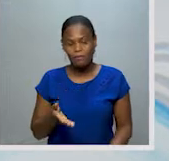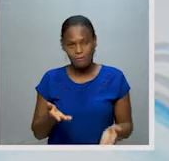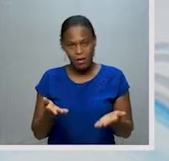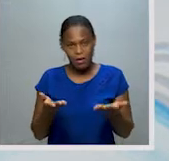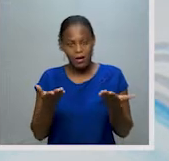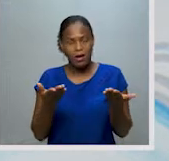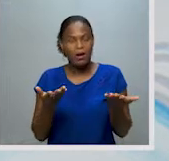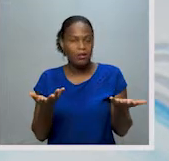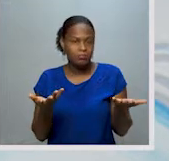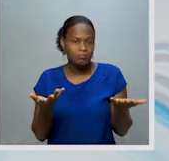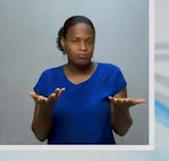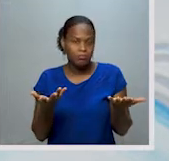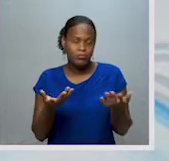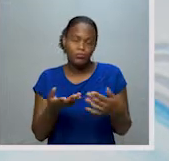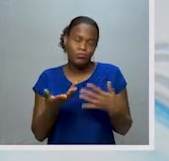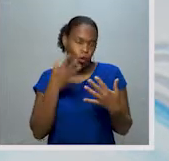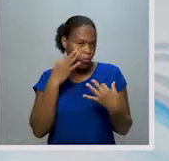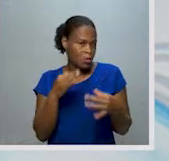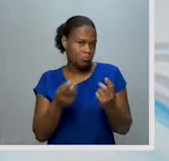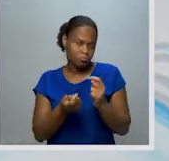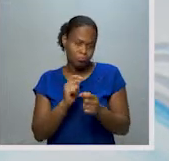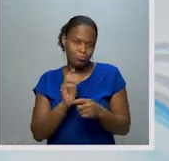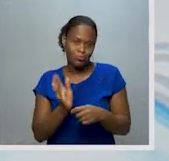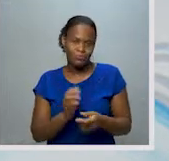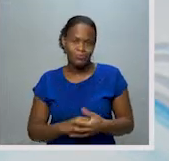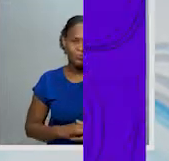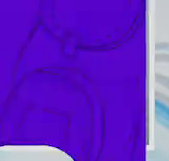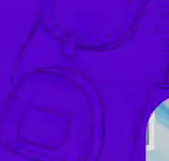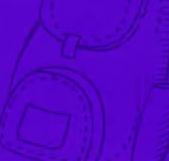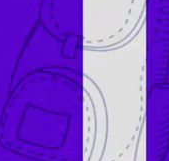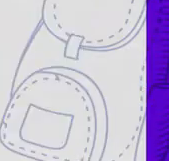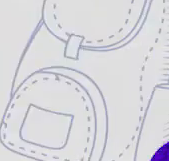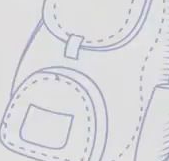vai se tomar ou retomar a normalidade.